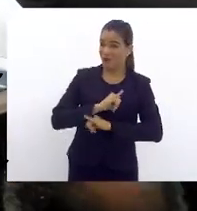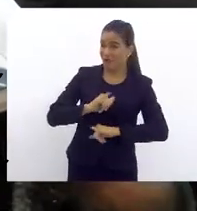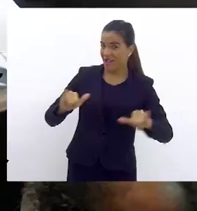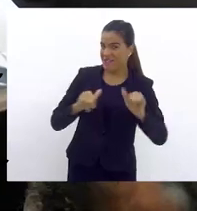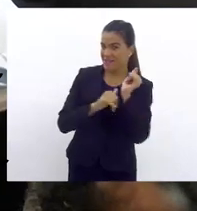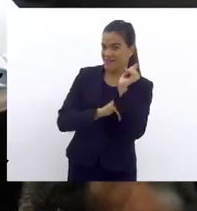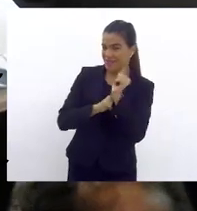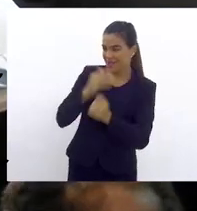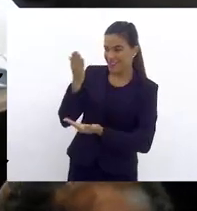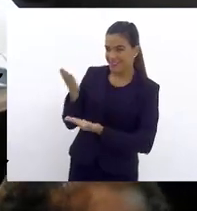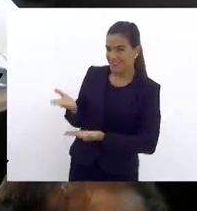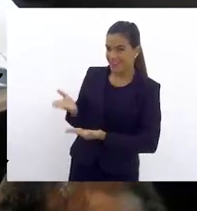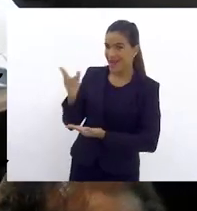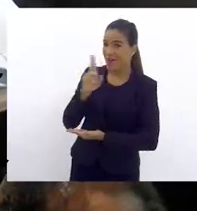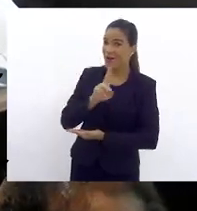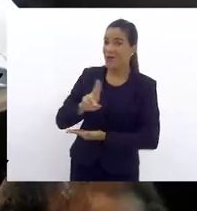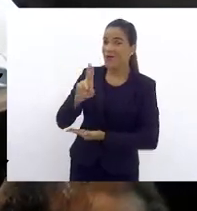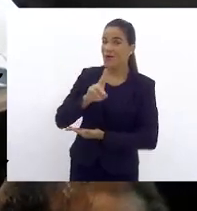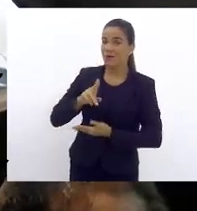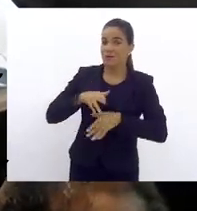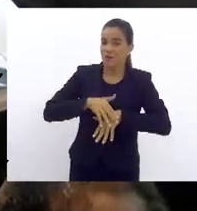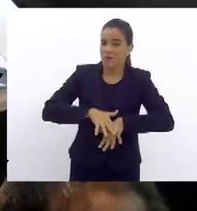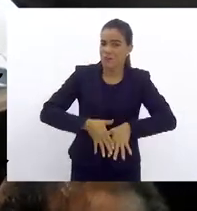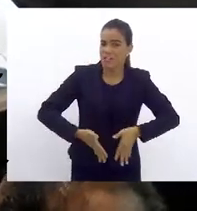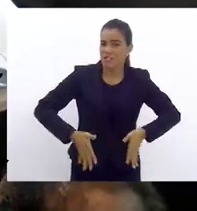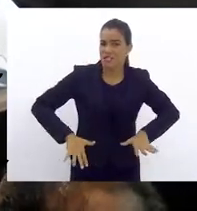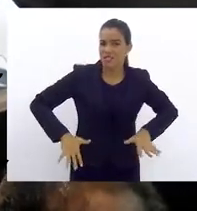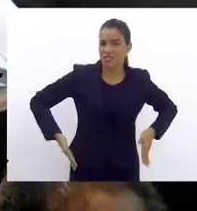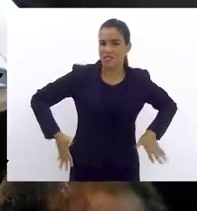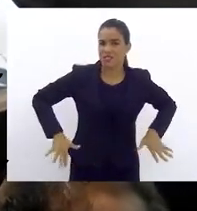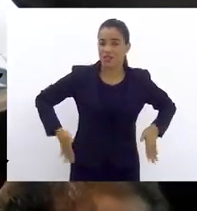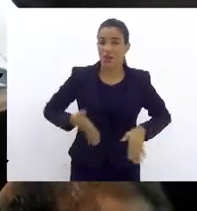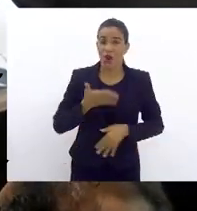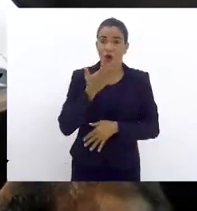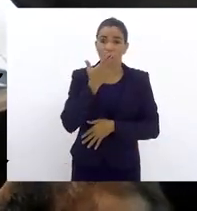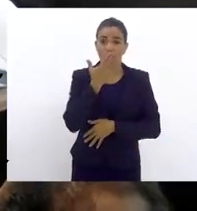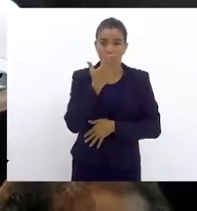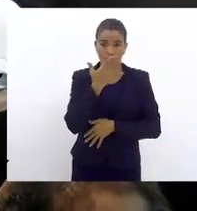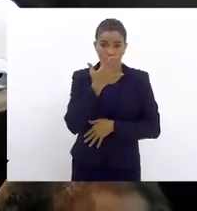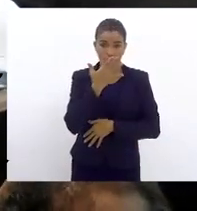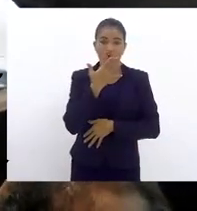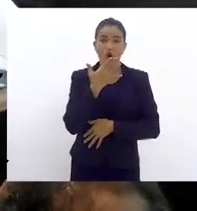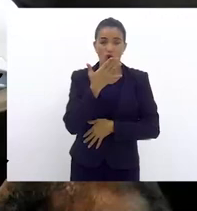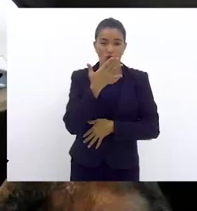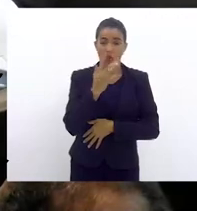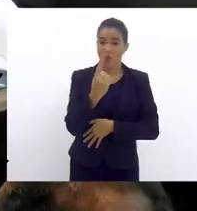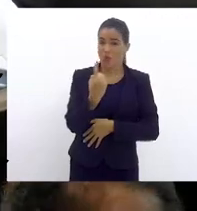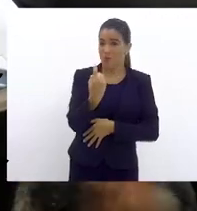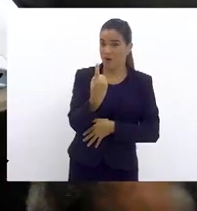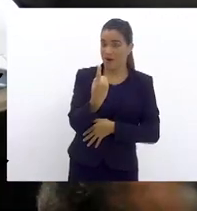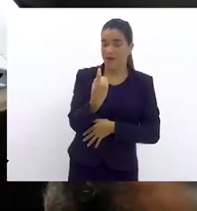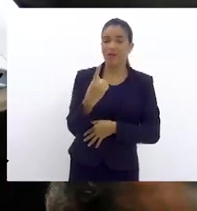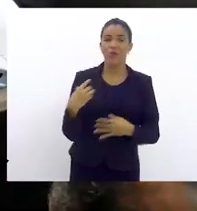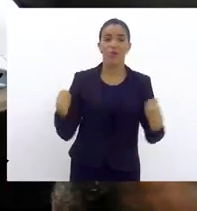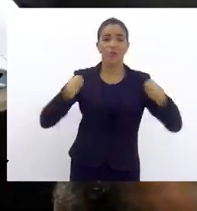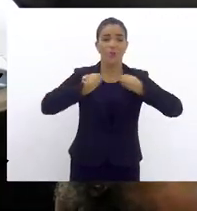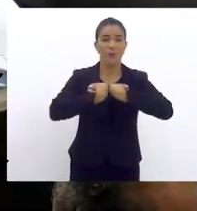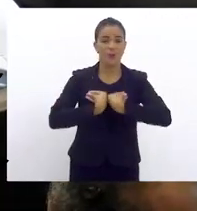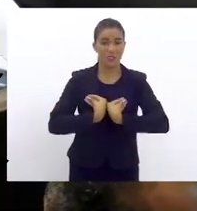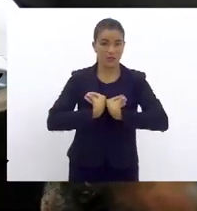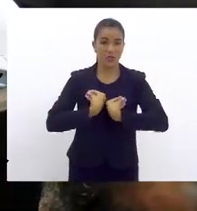vocês a Renata ela usa sempre um vestido monocolor com um Blaze